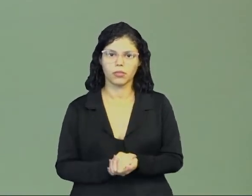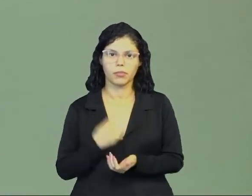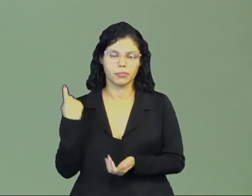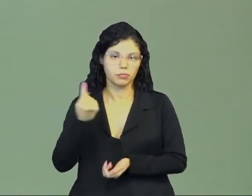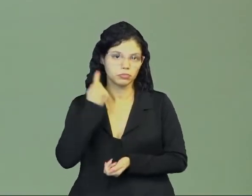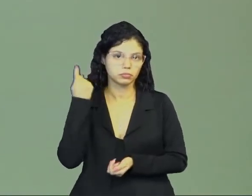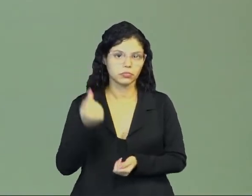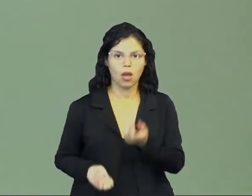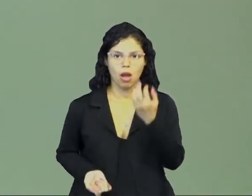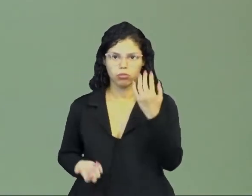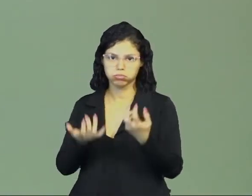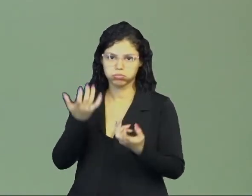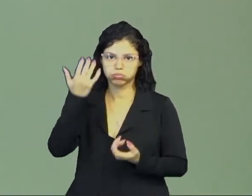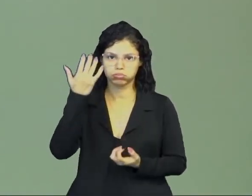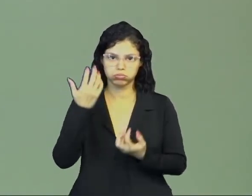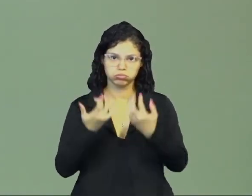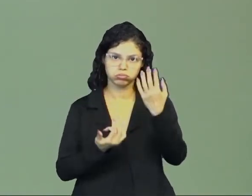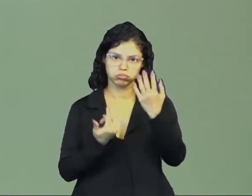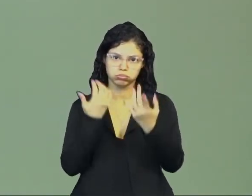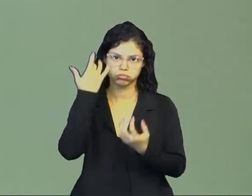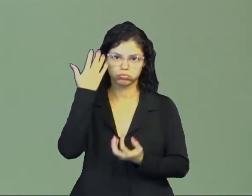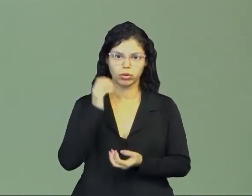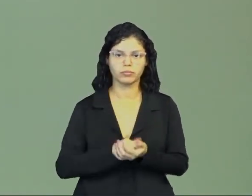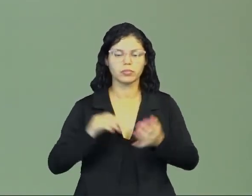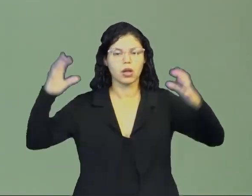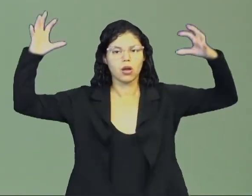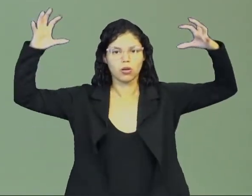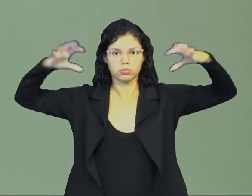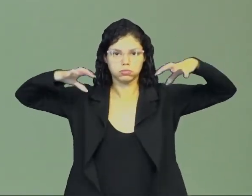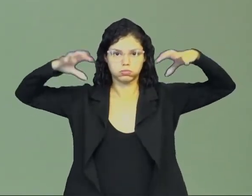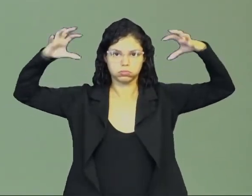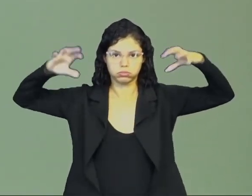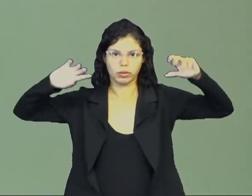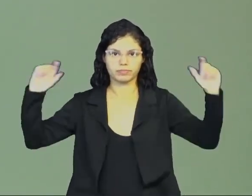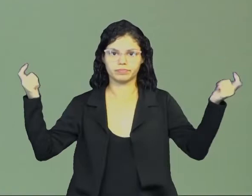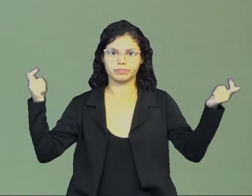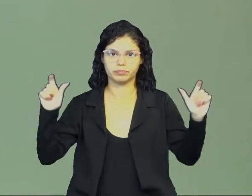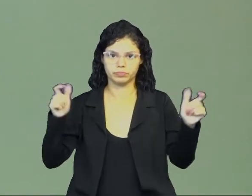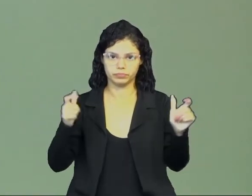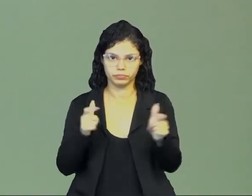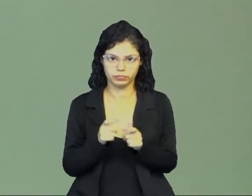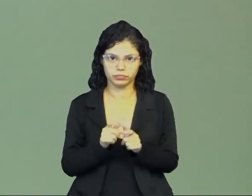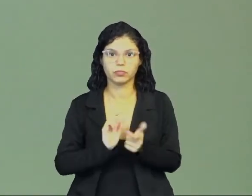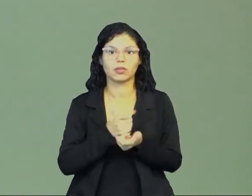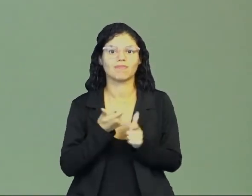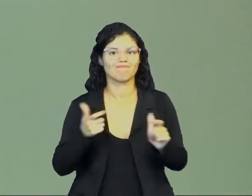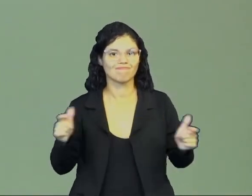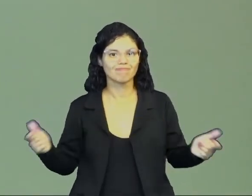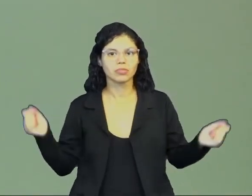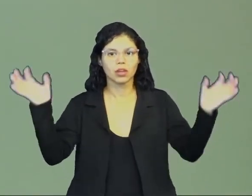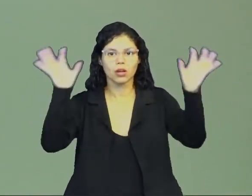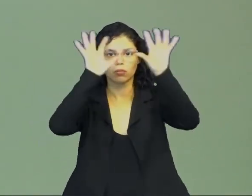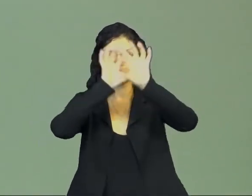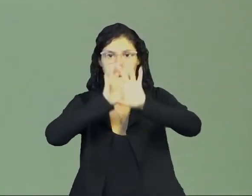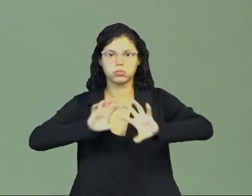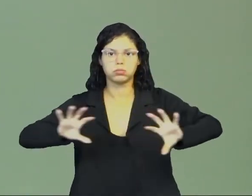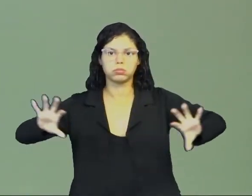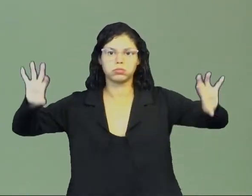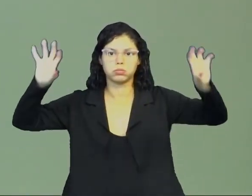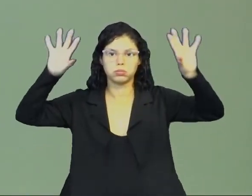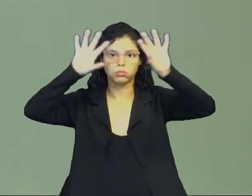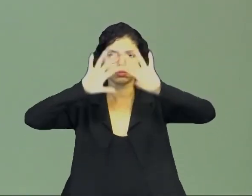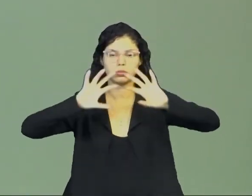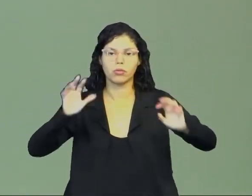índice de queimadas, né, o período de chuva ele pode diminuir devido a essa grande quantidade de fumaça, e aí